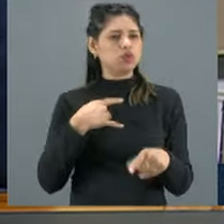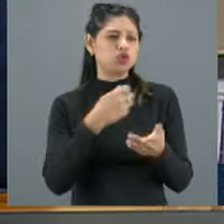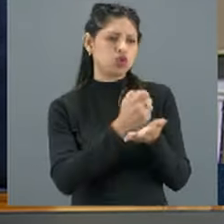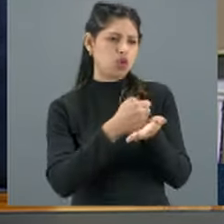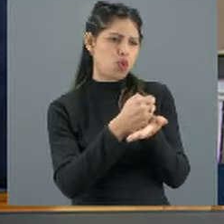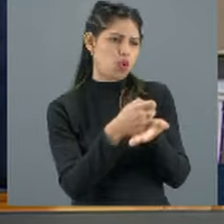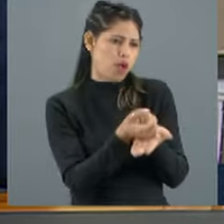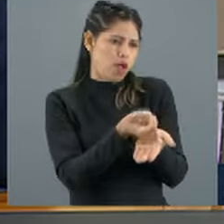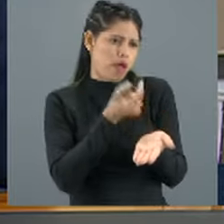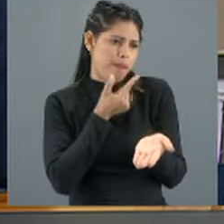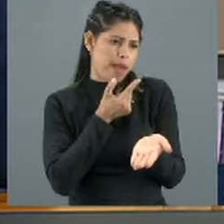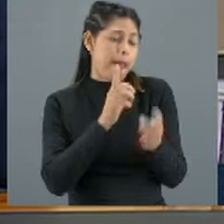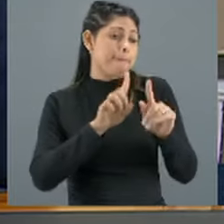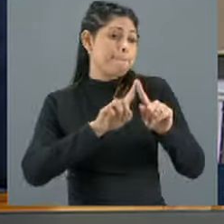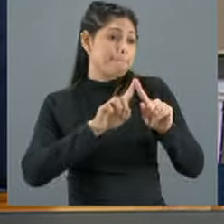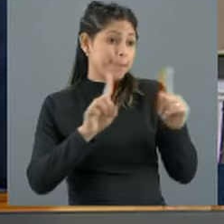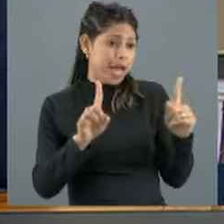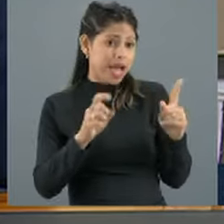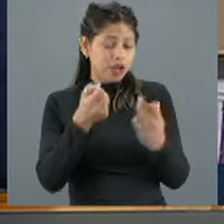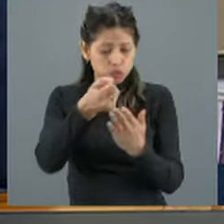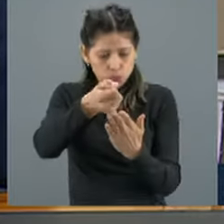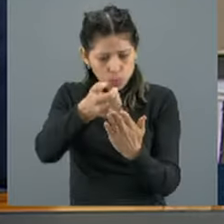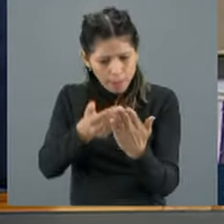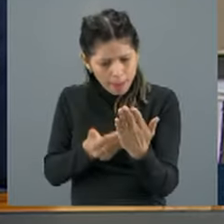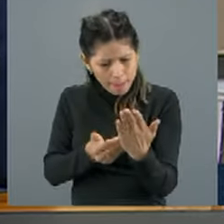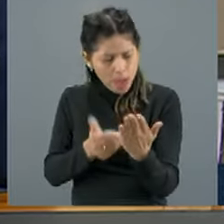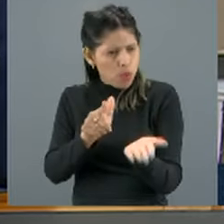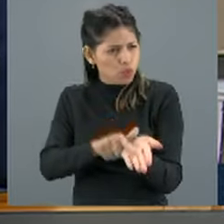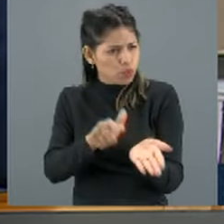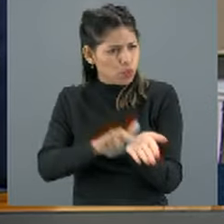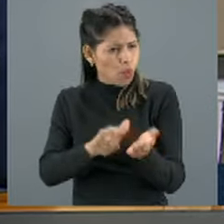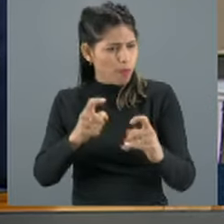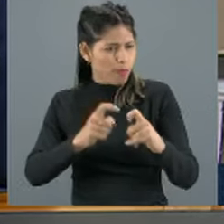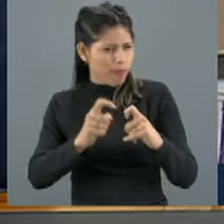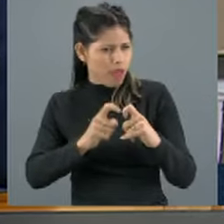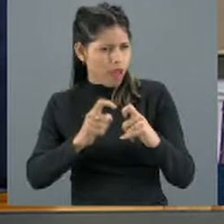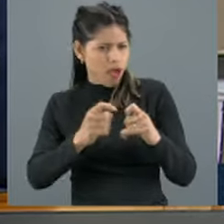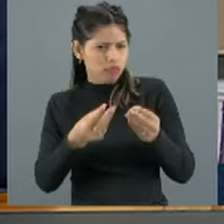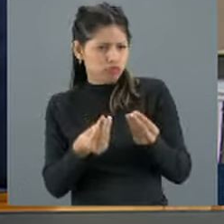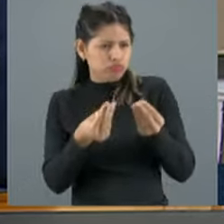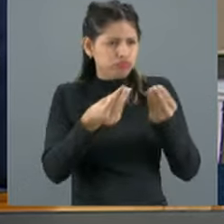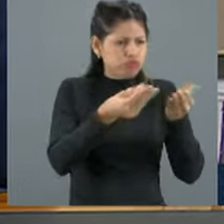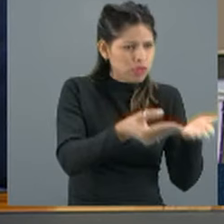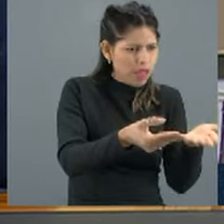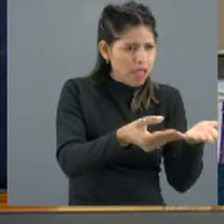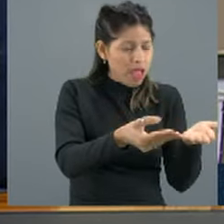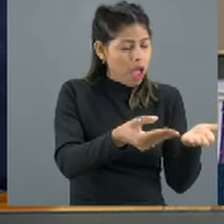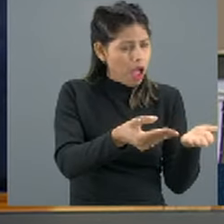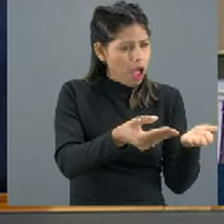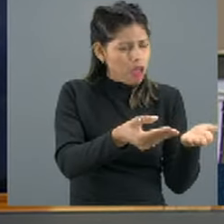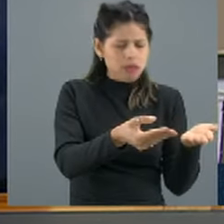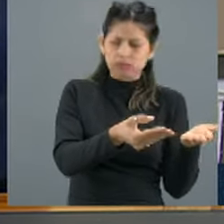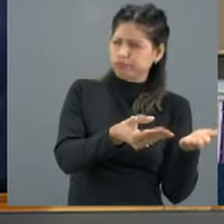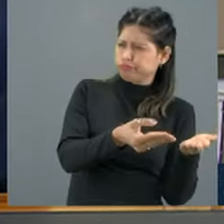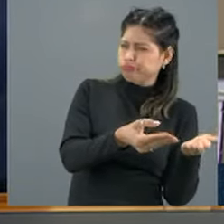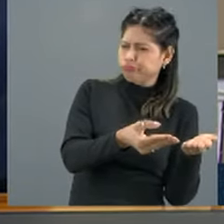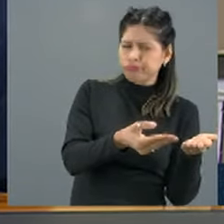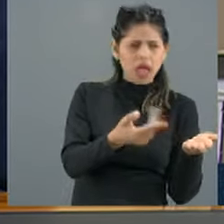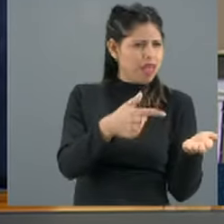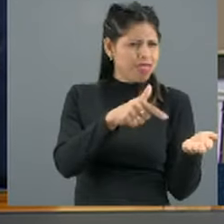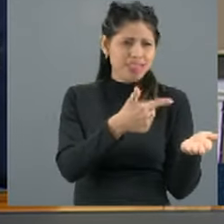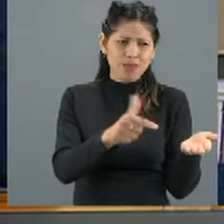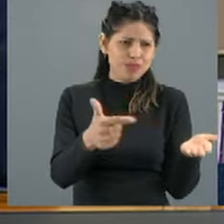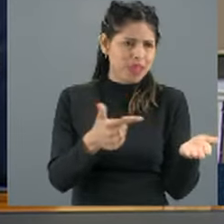Mas quando leva a receita da criança, não é bem atendido. Falta